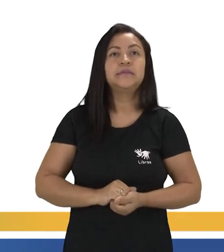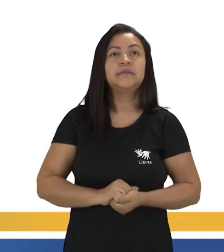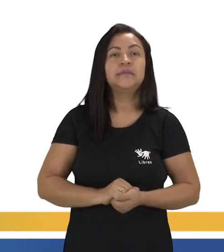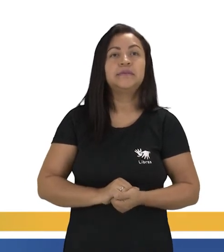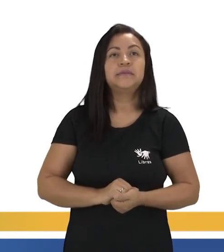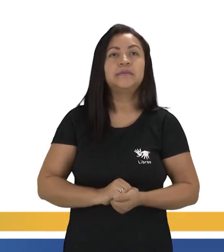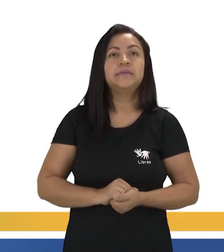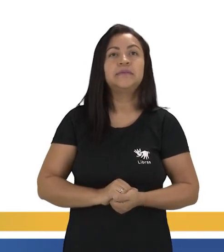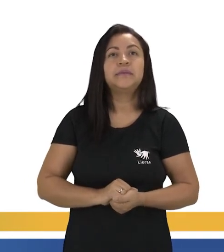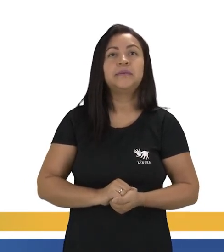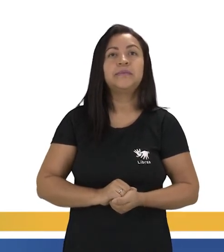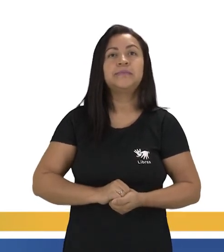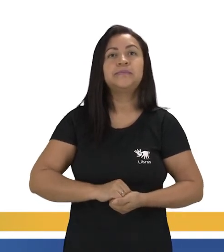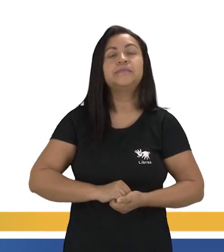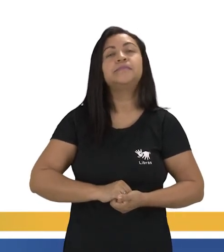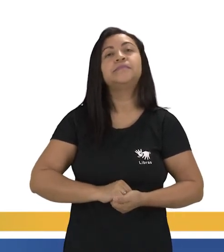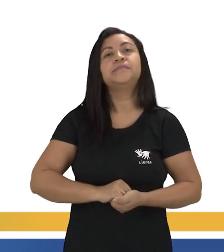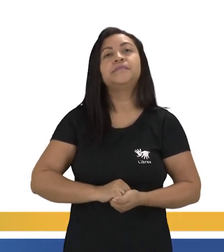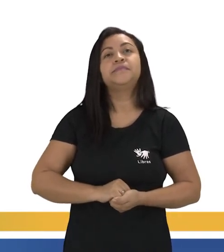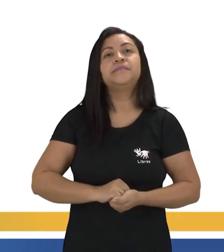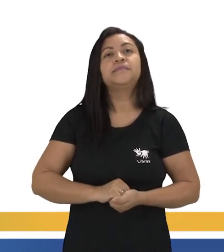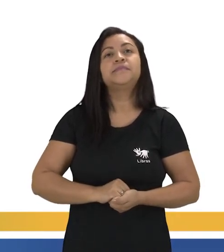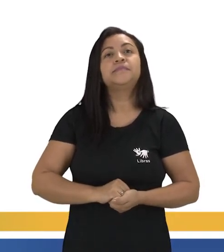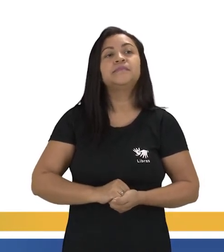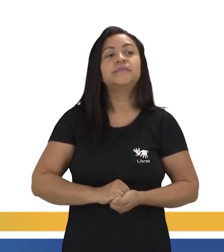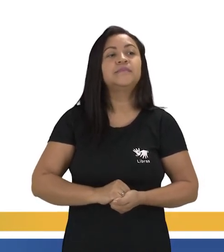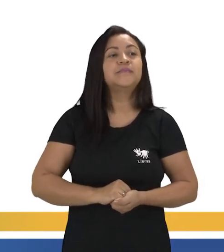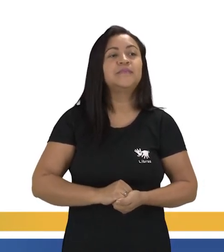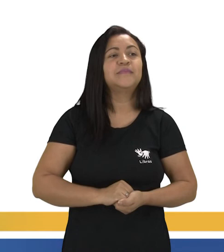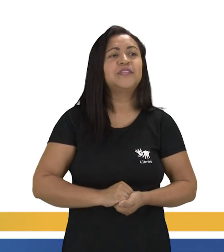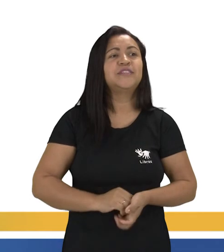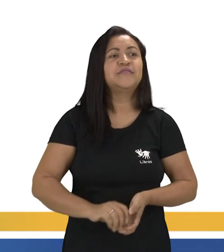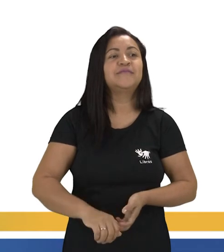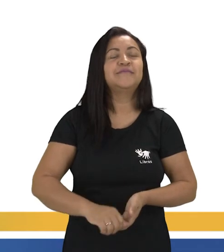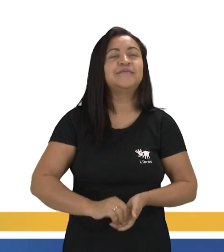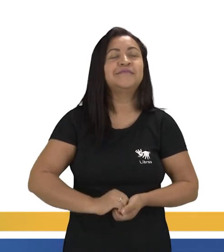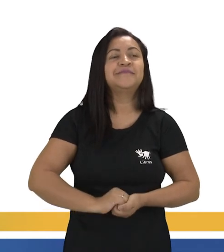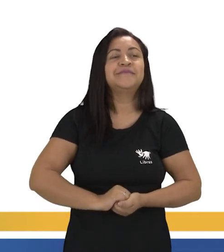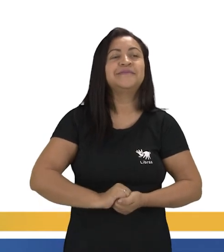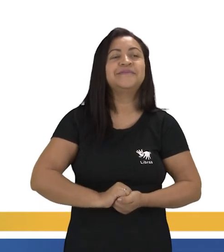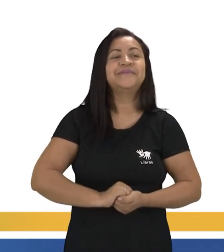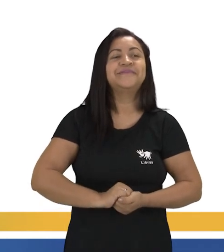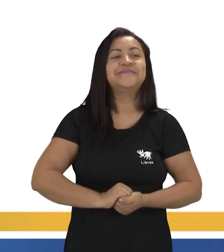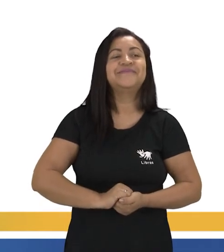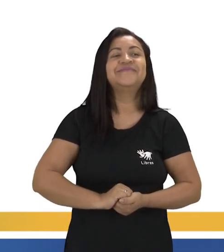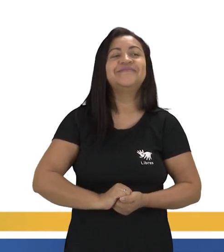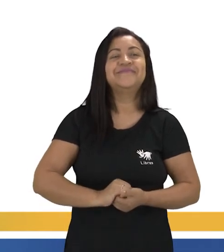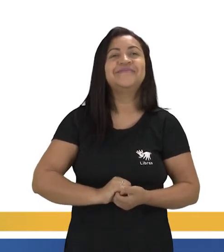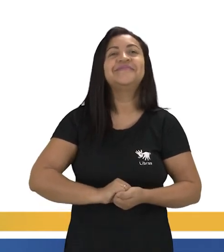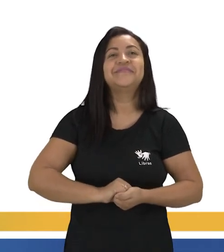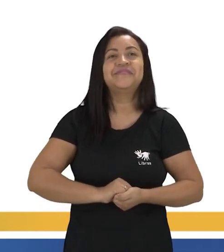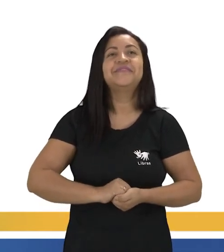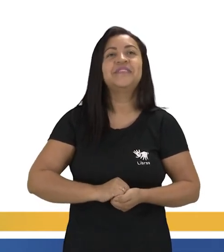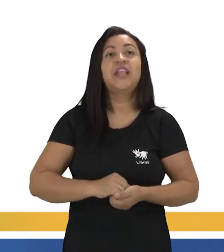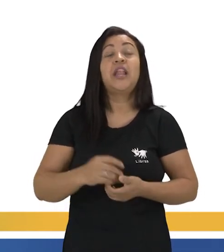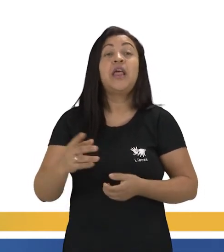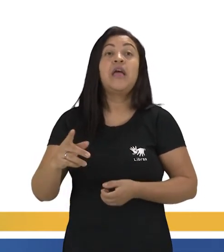had lived in Chapuri before she went to Kinari. Ela tinha morado no